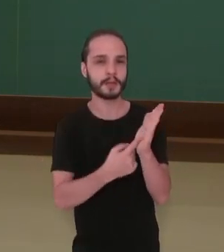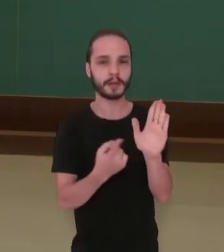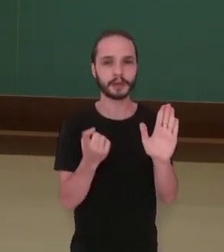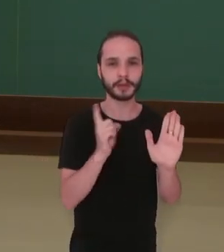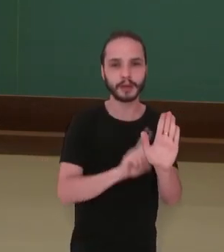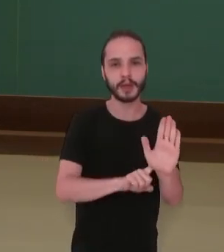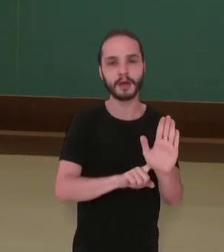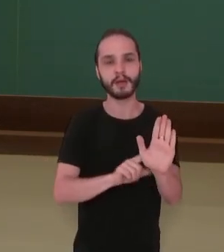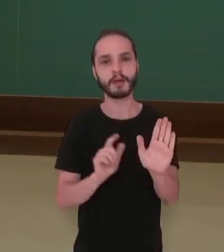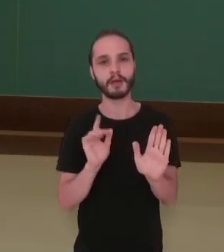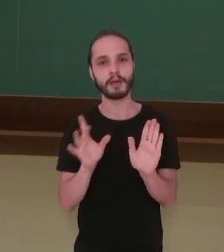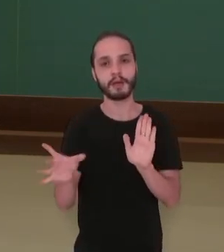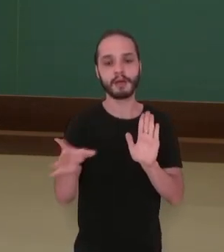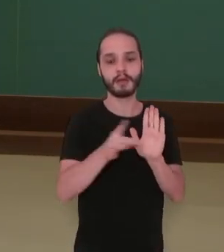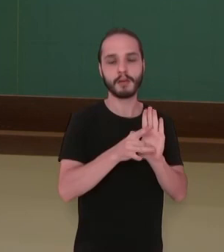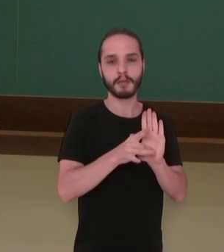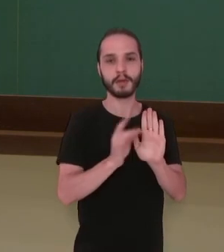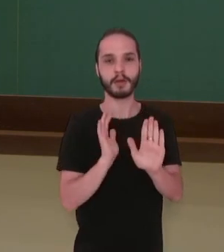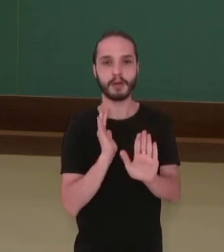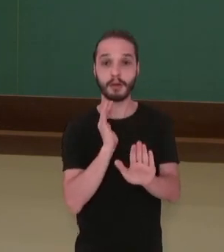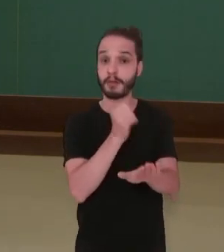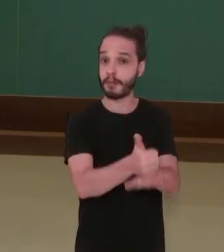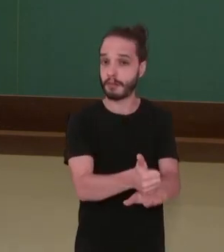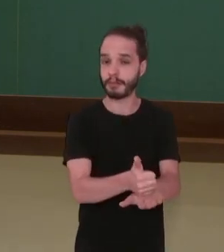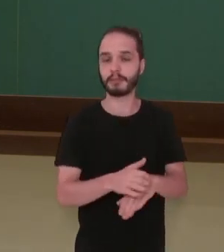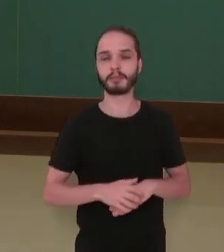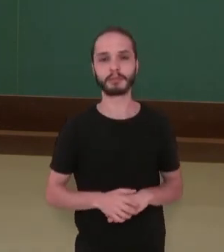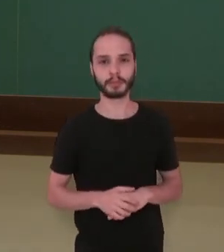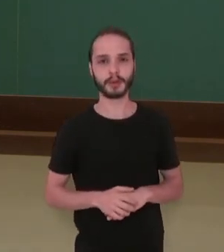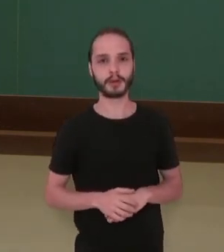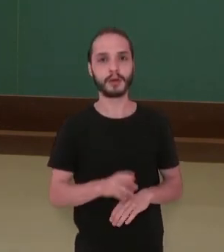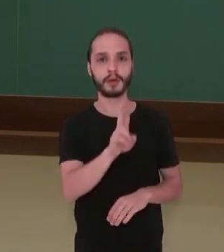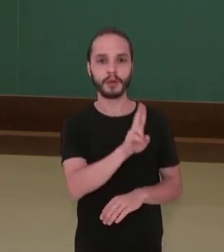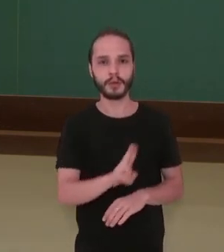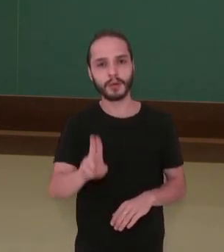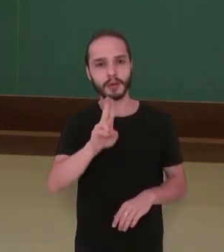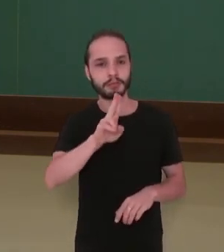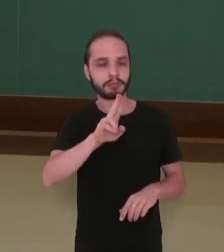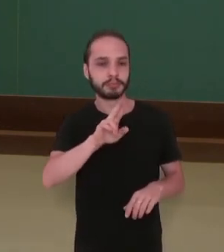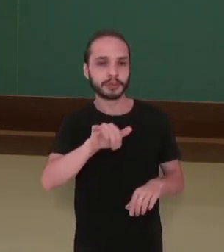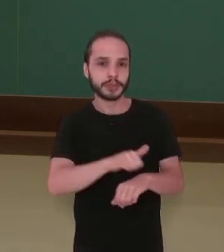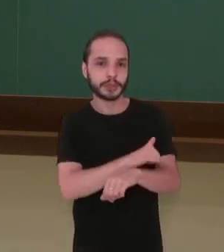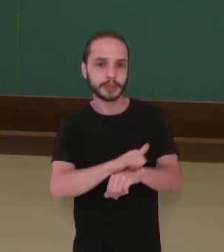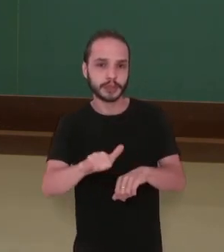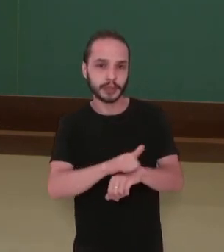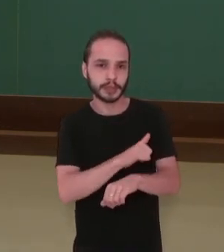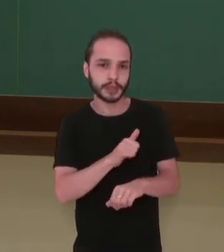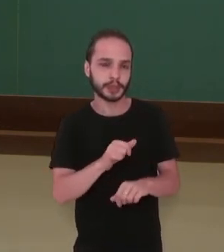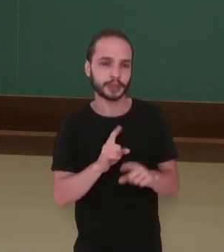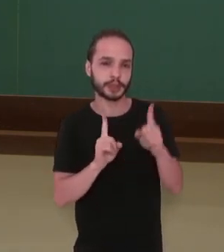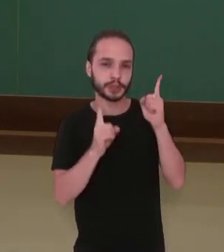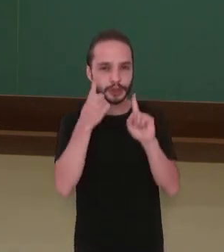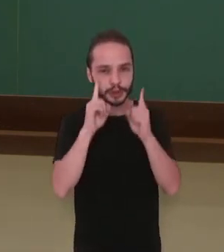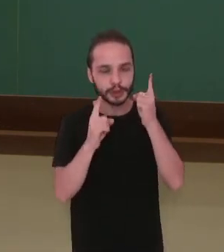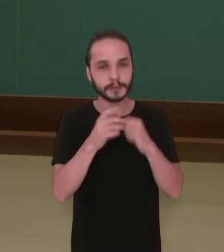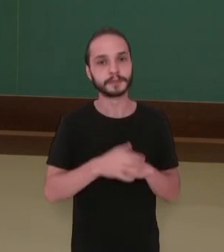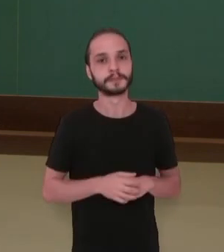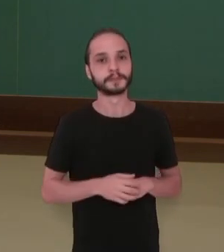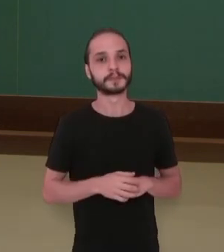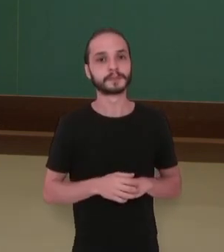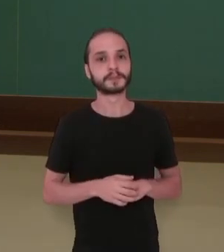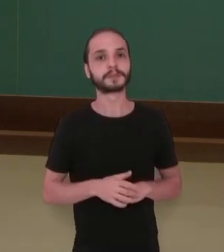a hipérbole, a antítese, como recurso estilístico. Grave um vídeo